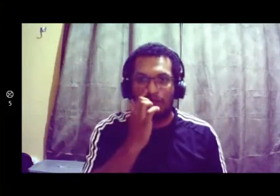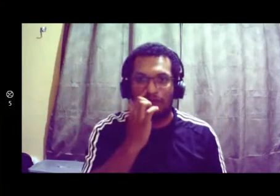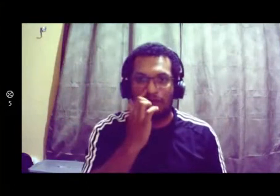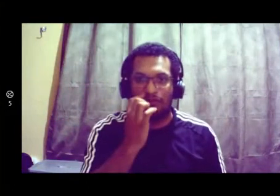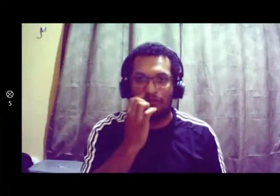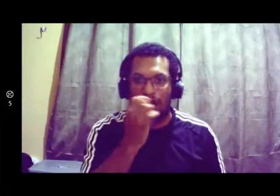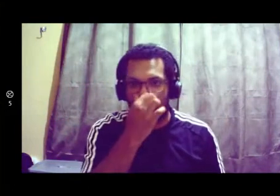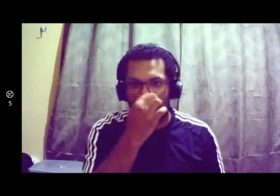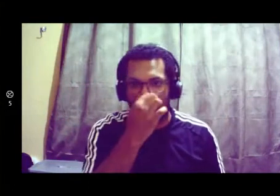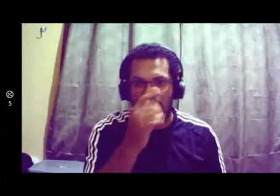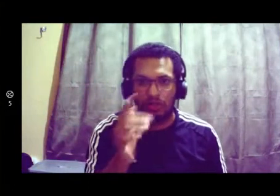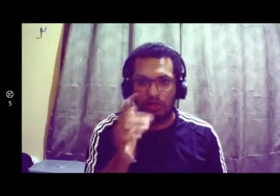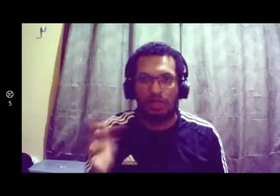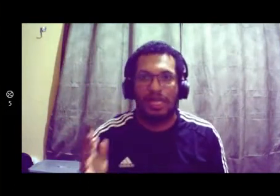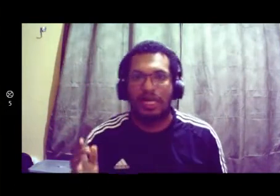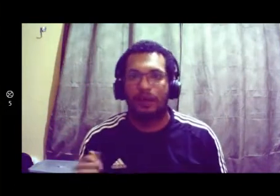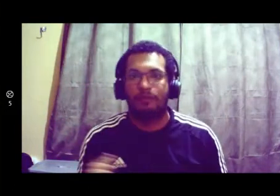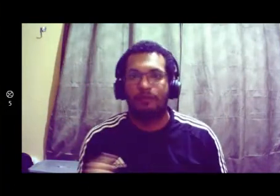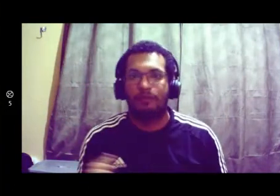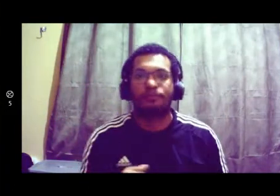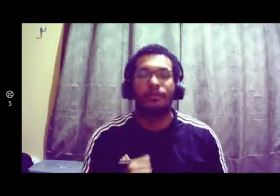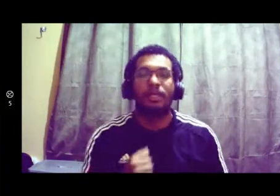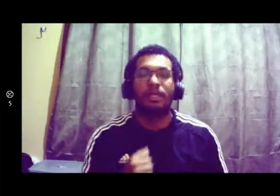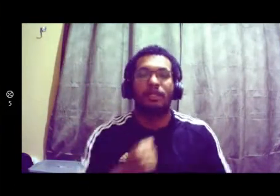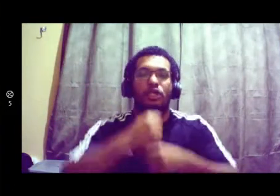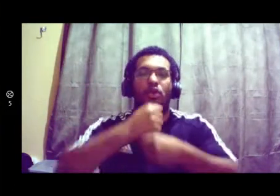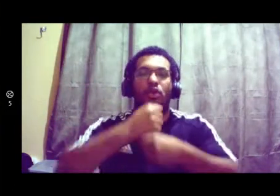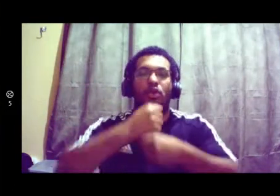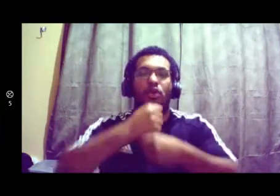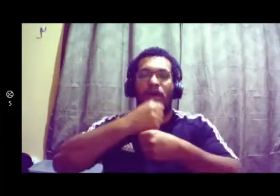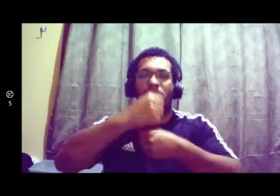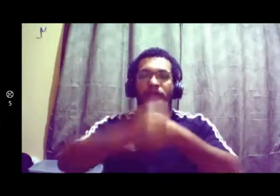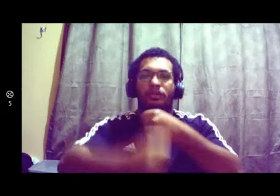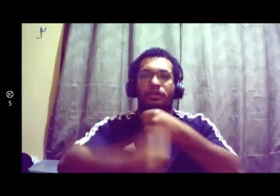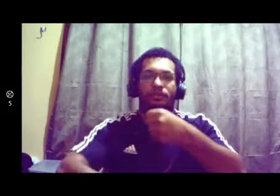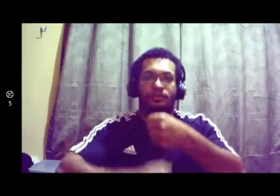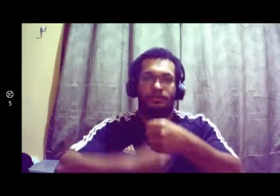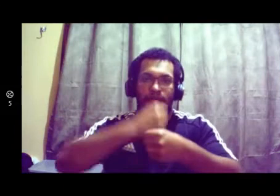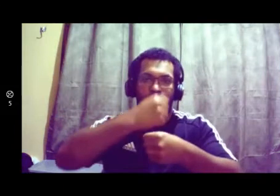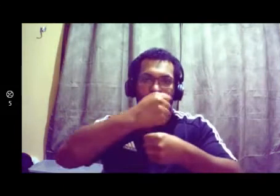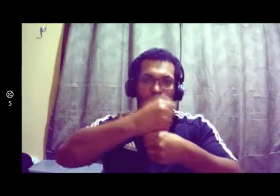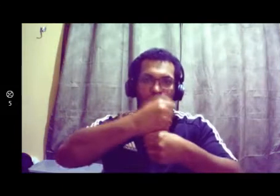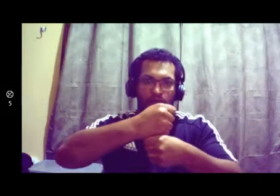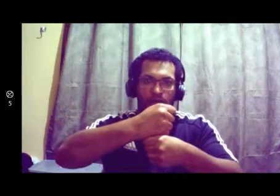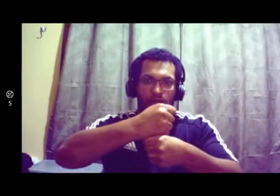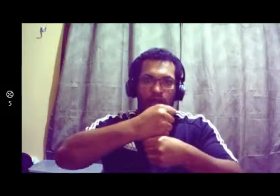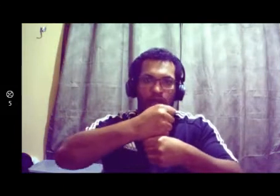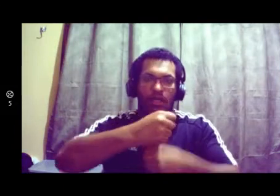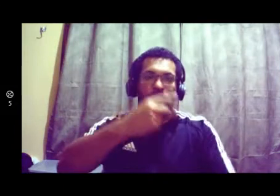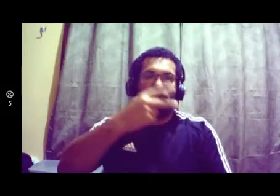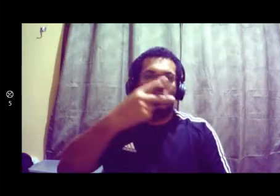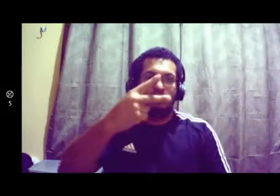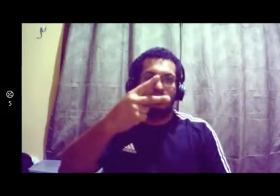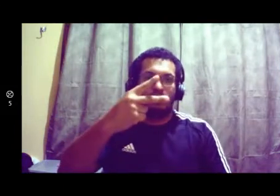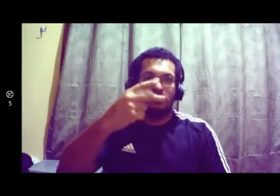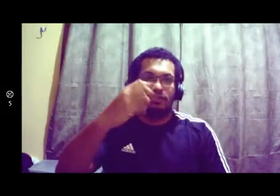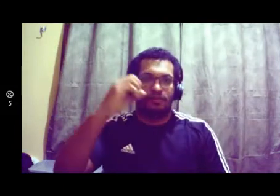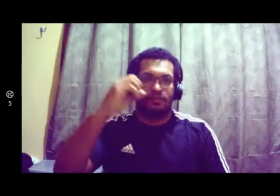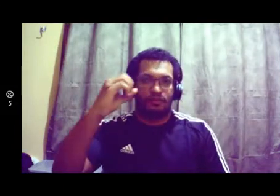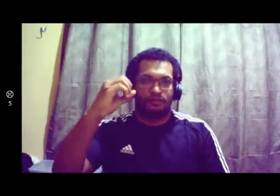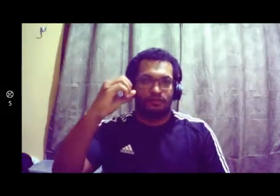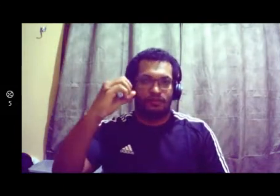Como que você faria aqui a tradução desse calendário? Então, a gente colocaria aqui, ó, ano de